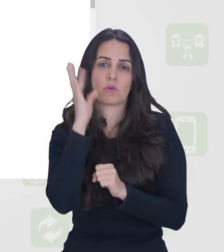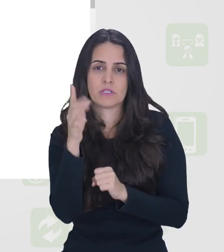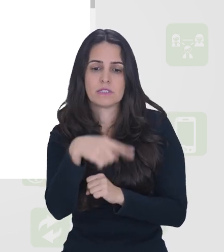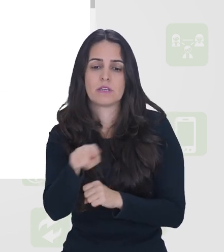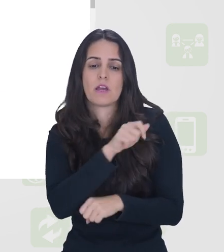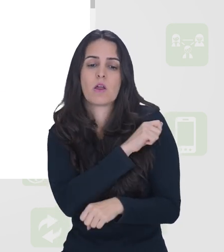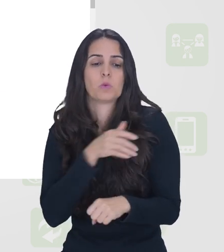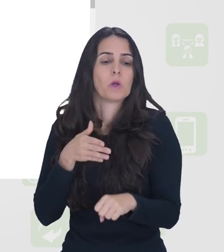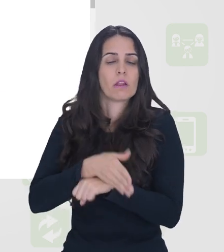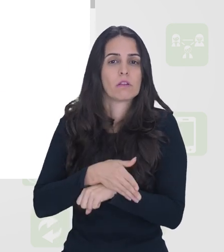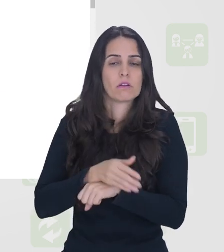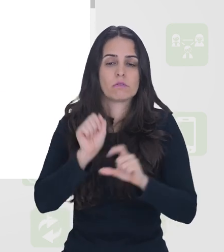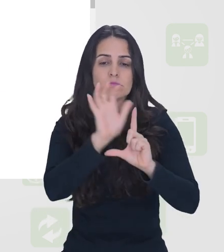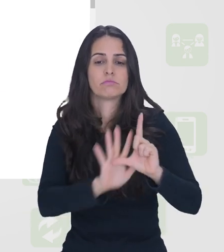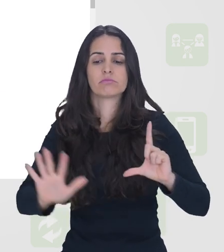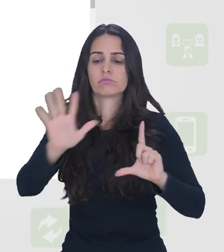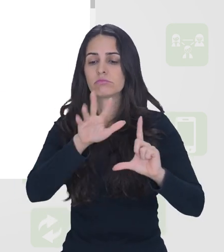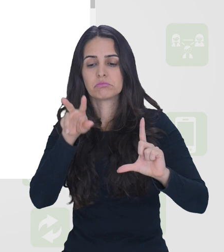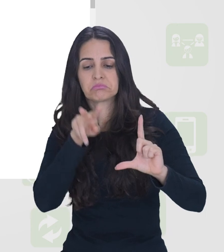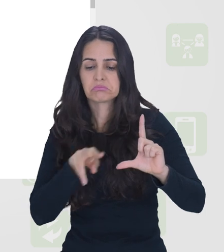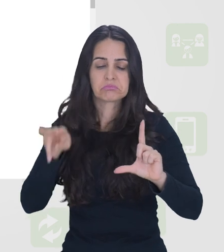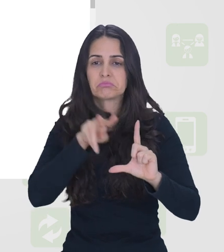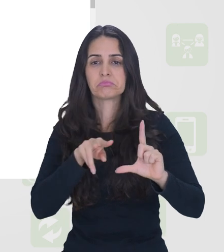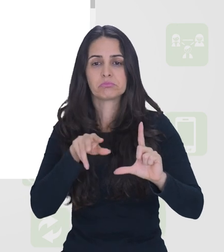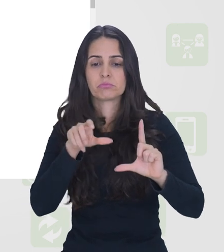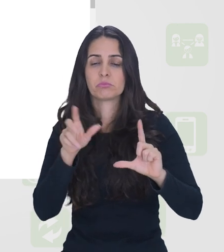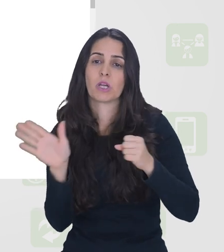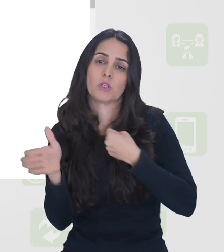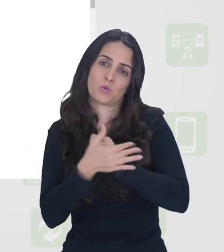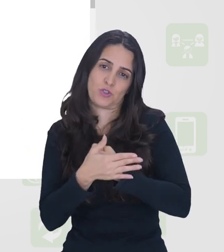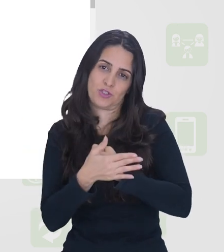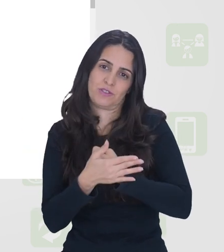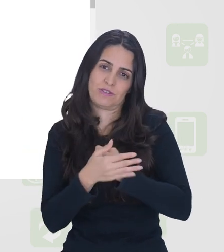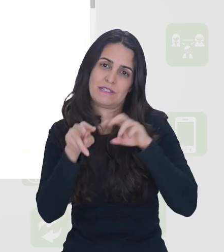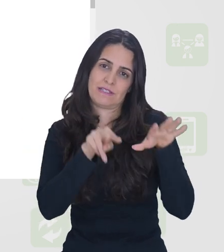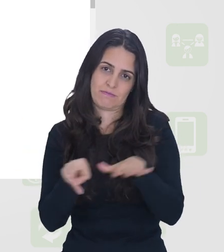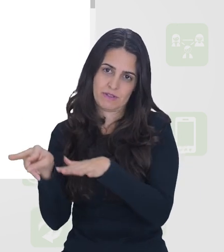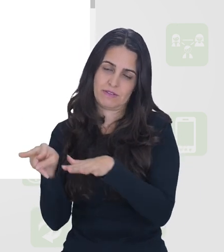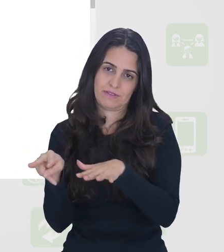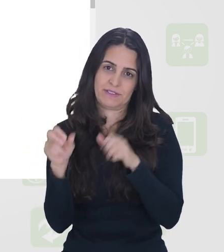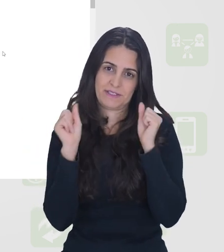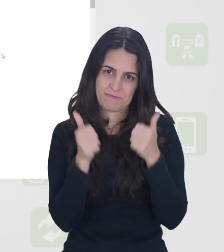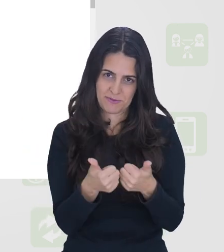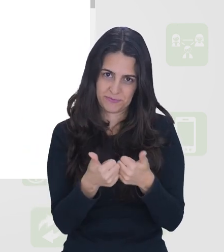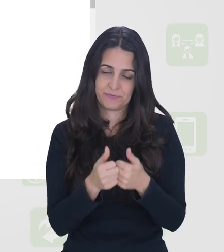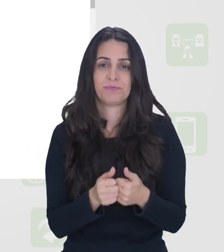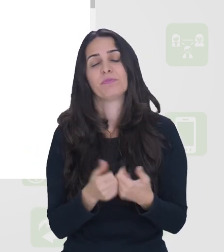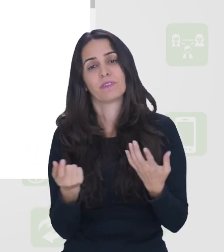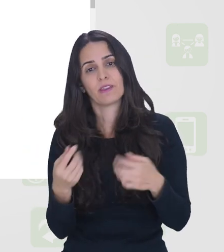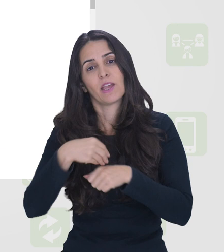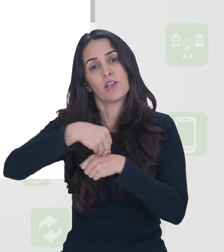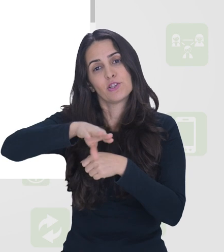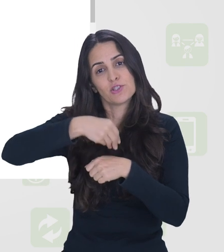isso é uma coisa que pode acontecer os alunos entram na sala mas não vem a semana é porque ele tá oculto